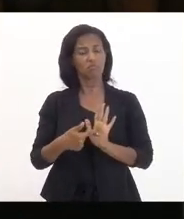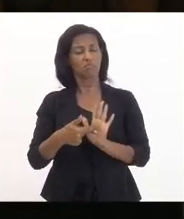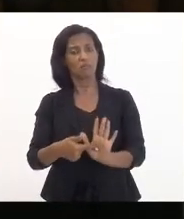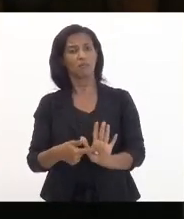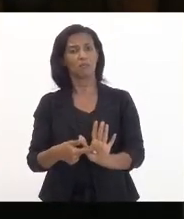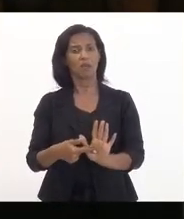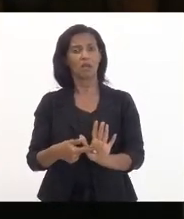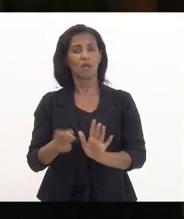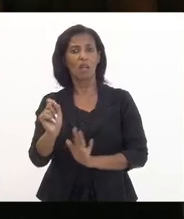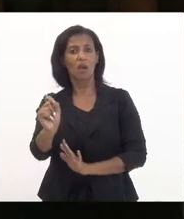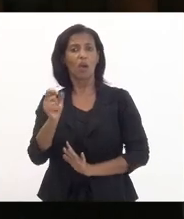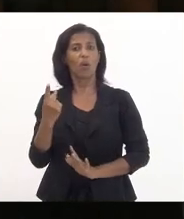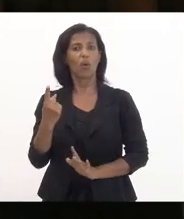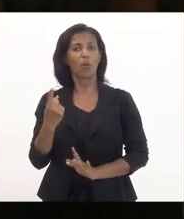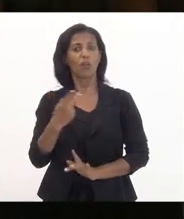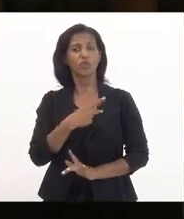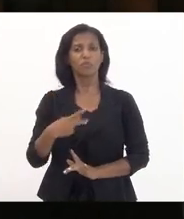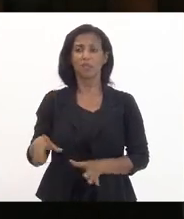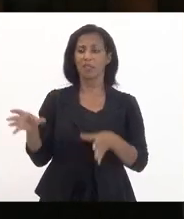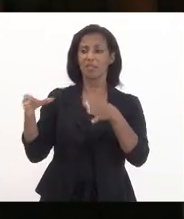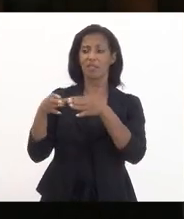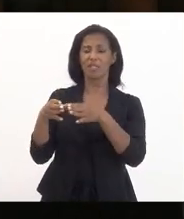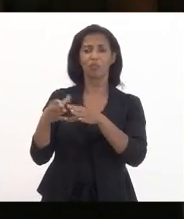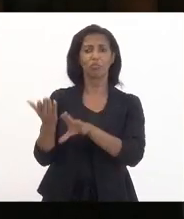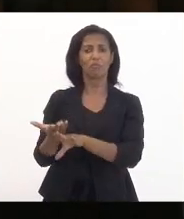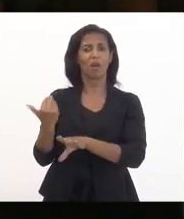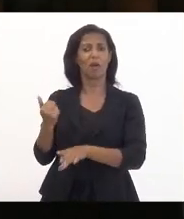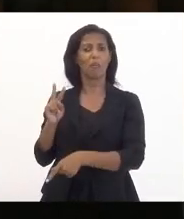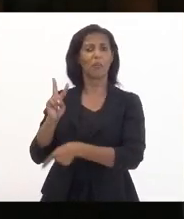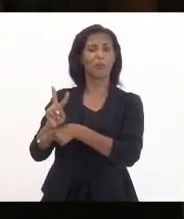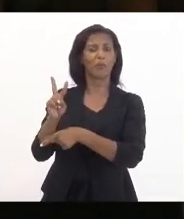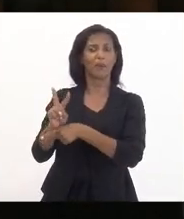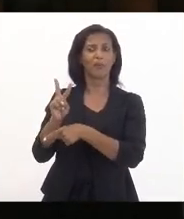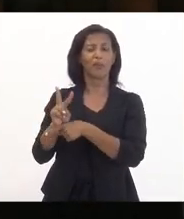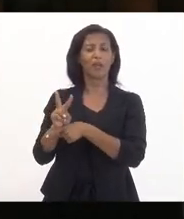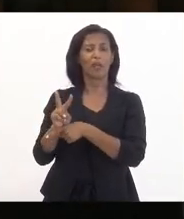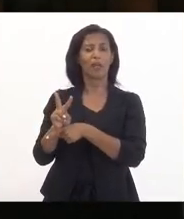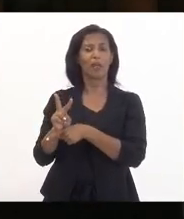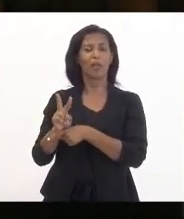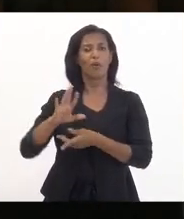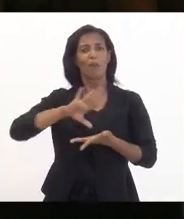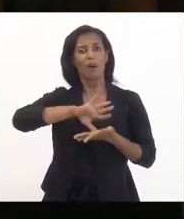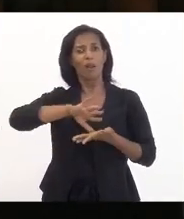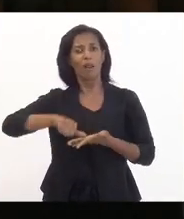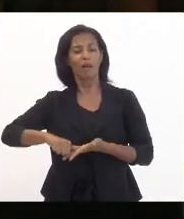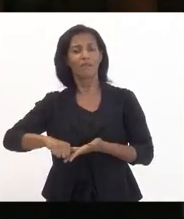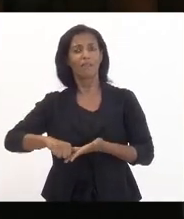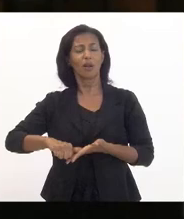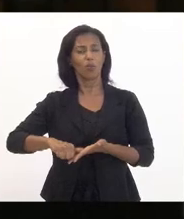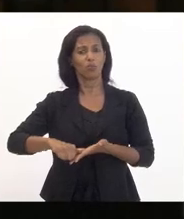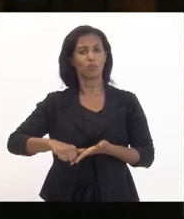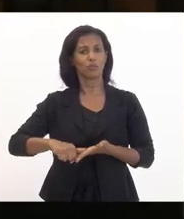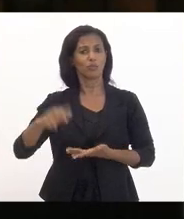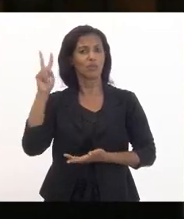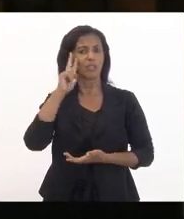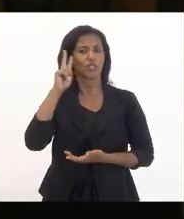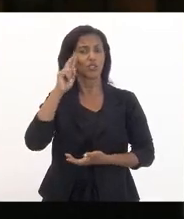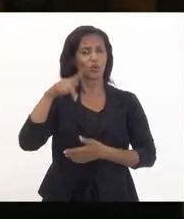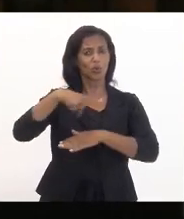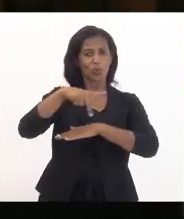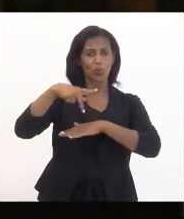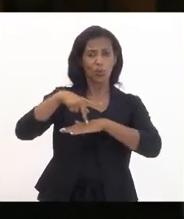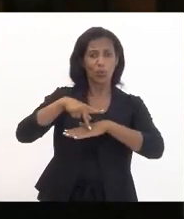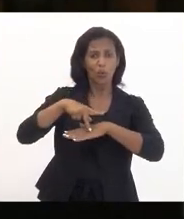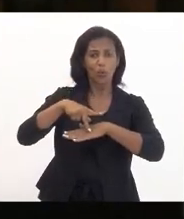fazendo uma menção ao ex-presidente que essa turma que me antecedeu tanto defende, ao presidente mais larápio da história, o maior ladrão da história desse país, que